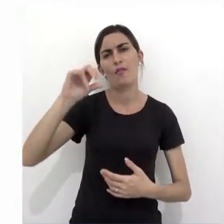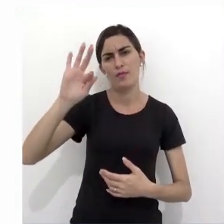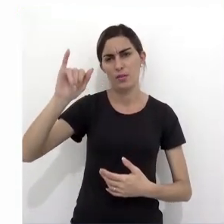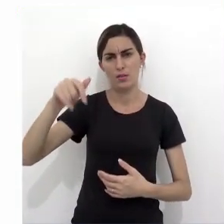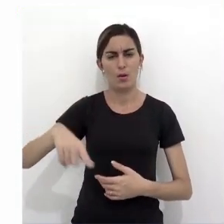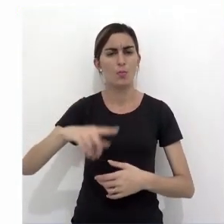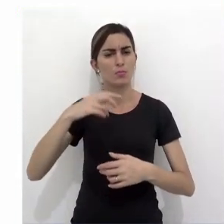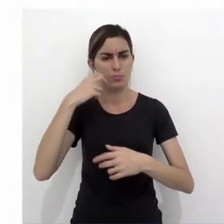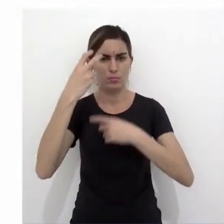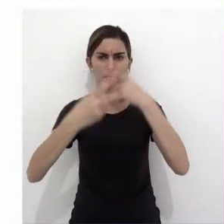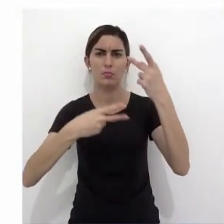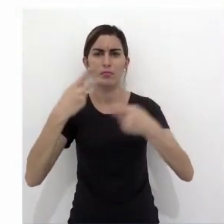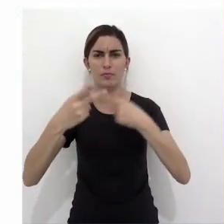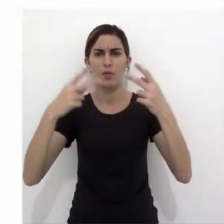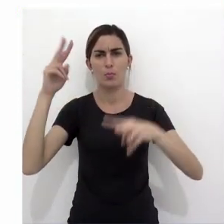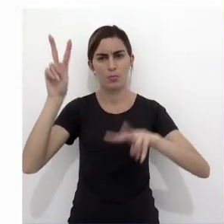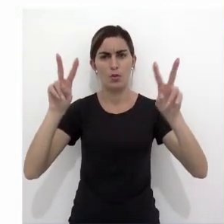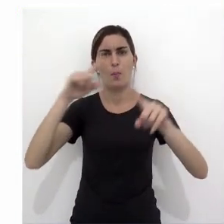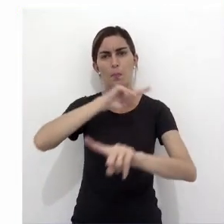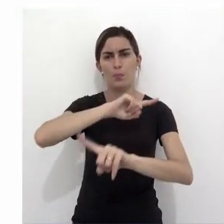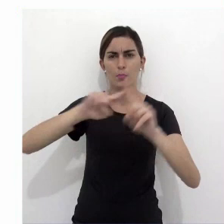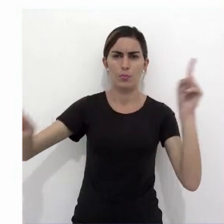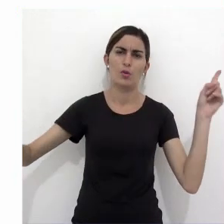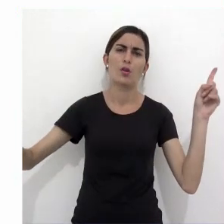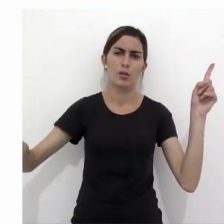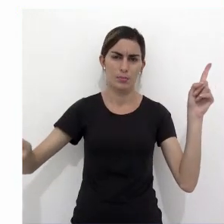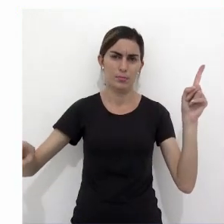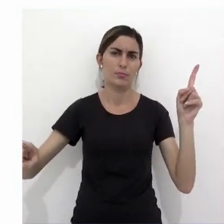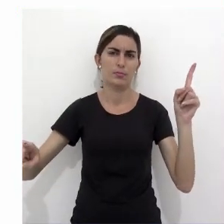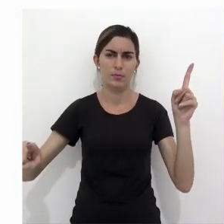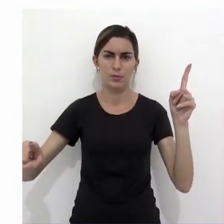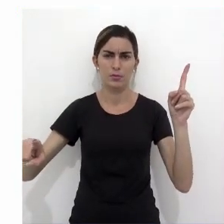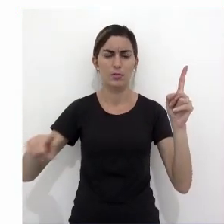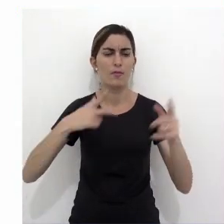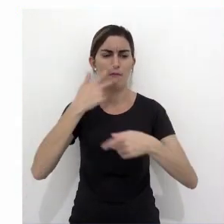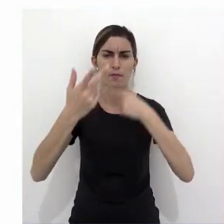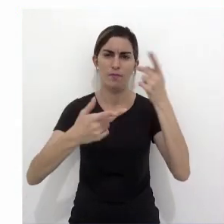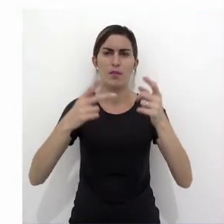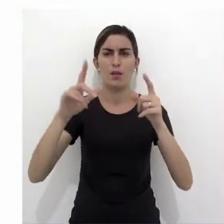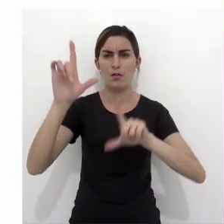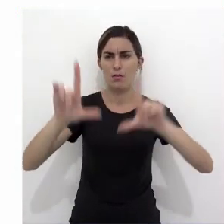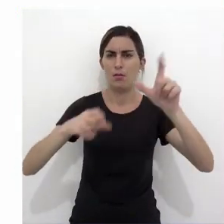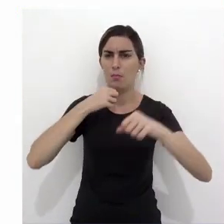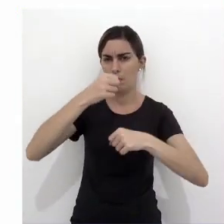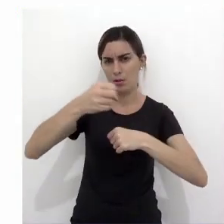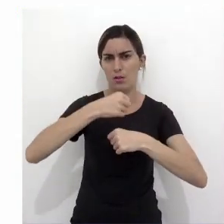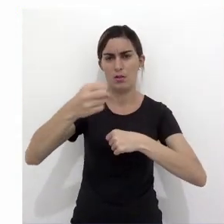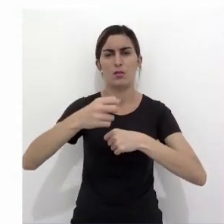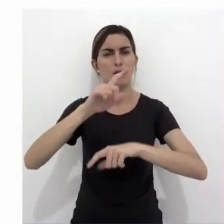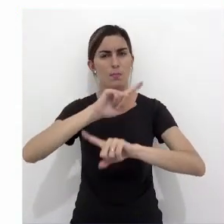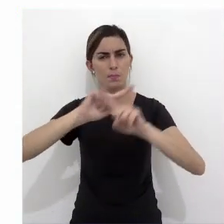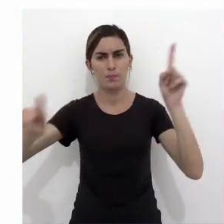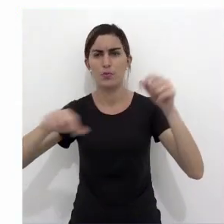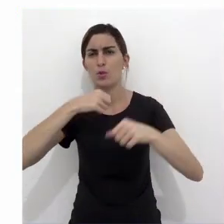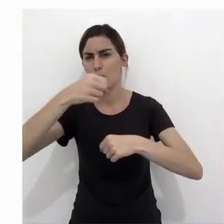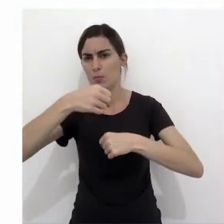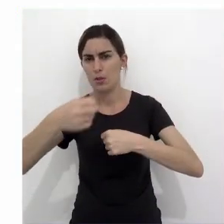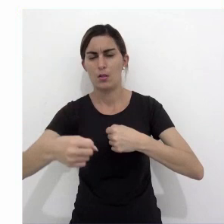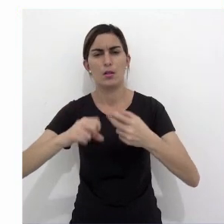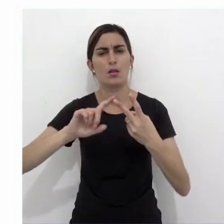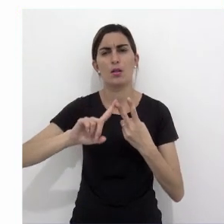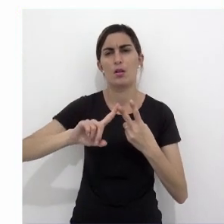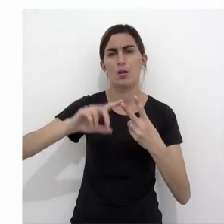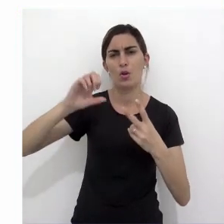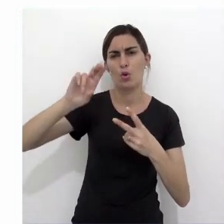manifestaram politicamente, era proibido os militares se manifestarem na imprensa. Okay? Sena Madureira, Cunha Matos foram